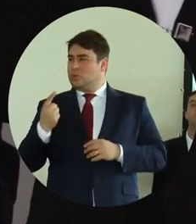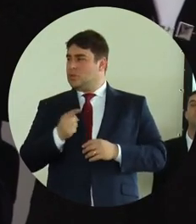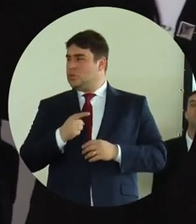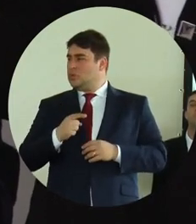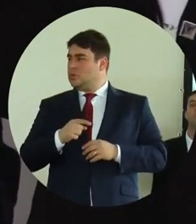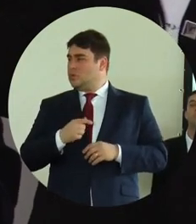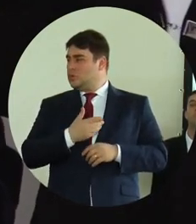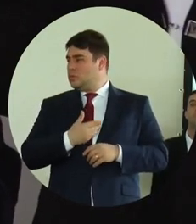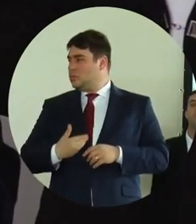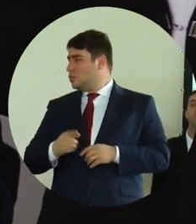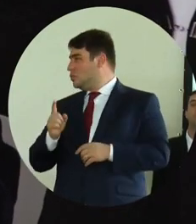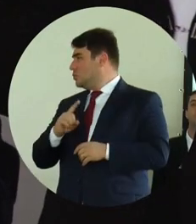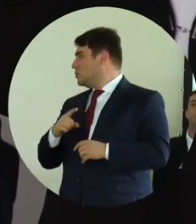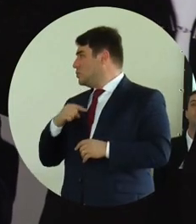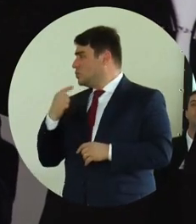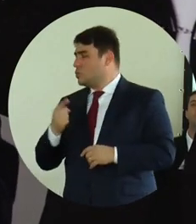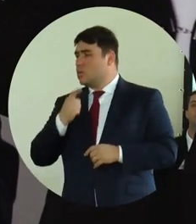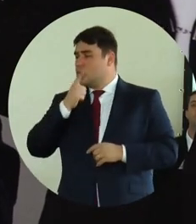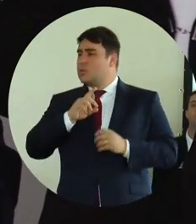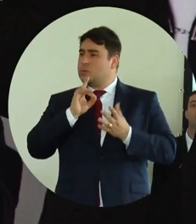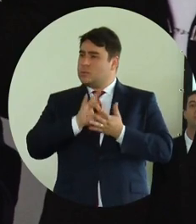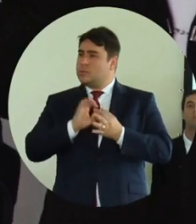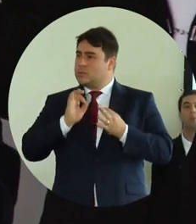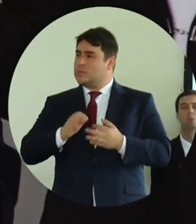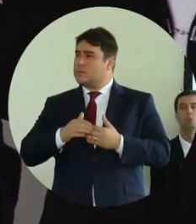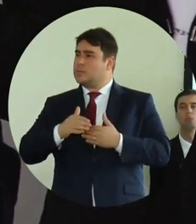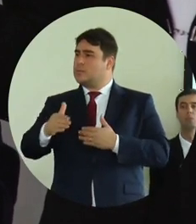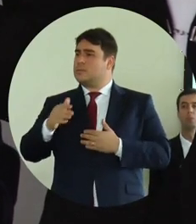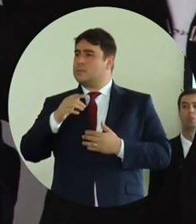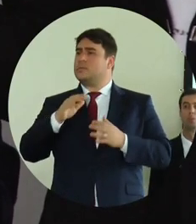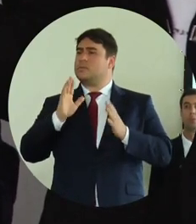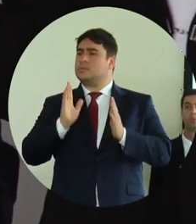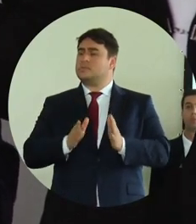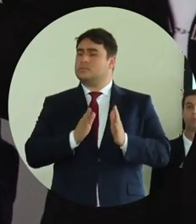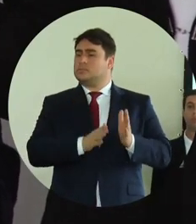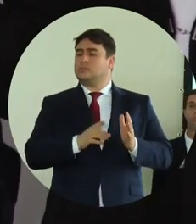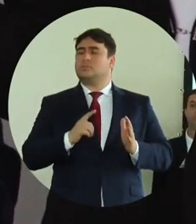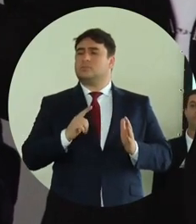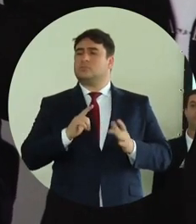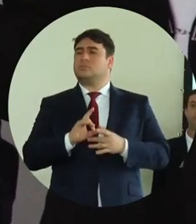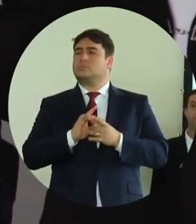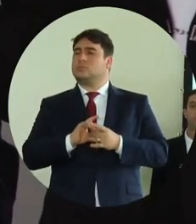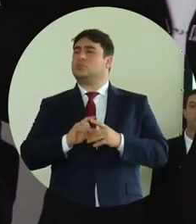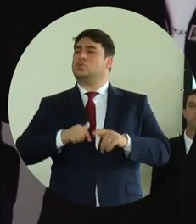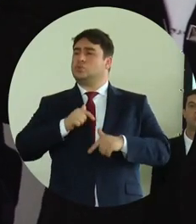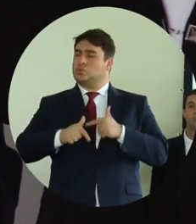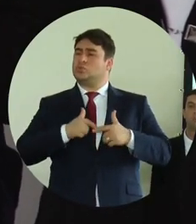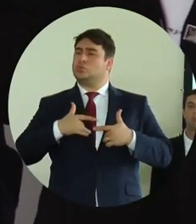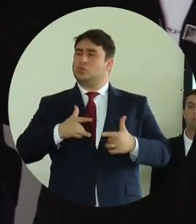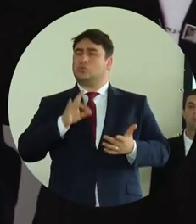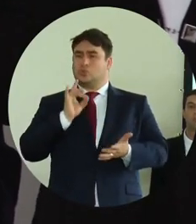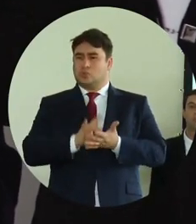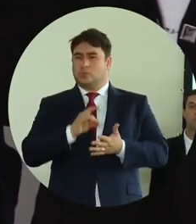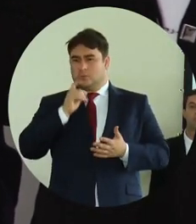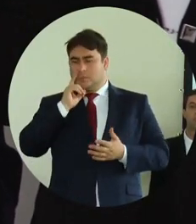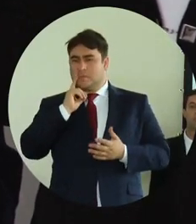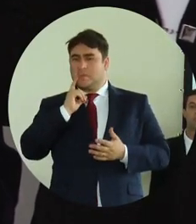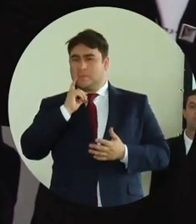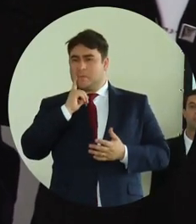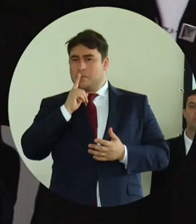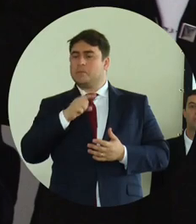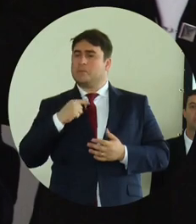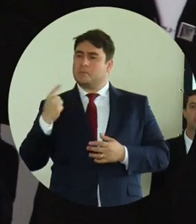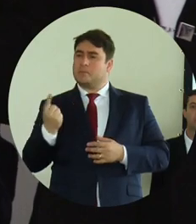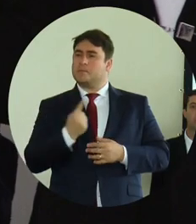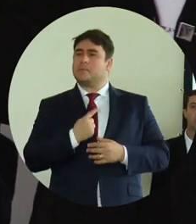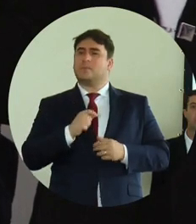mais o nosso presente. Nós já estamos olhando lá na frente, nós já estamos querendo, estamos trabalhando para isso. Assim